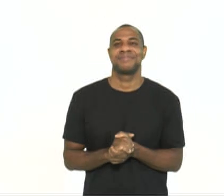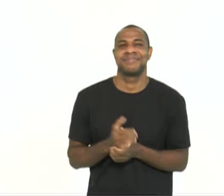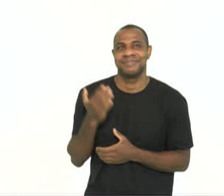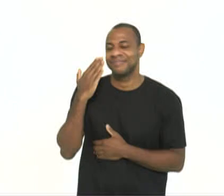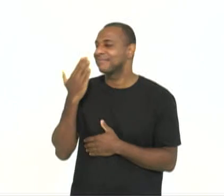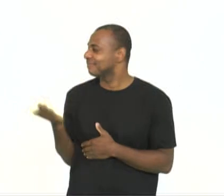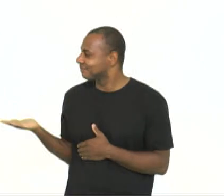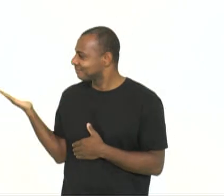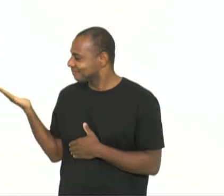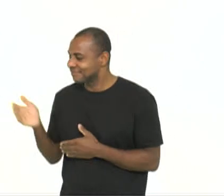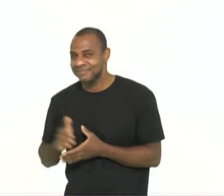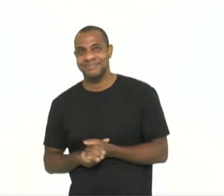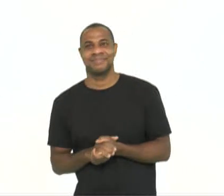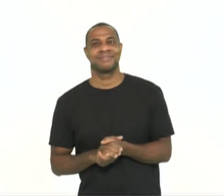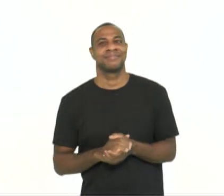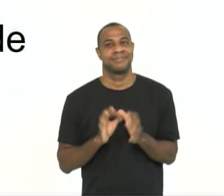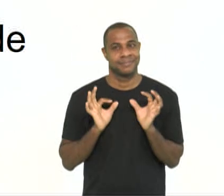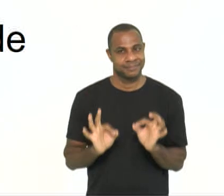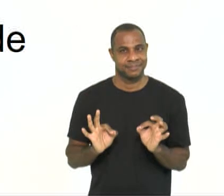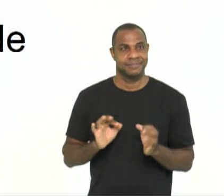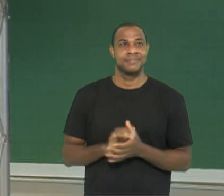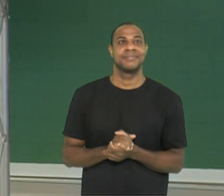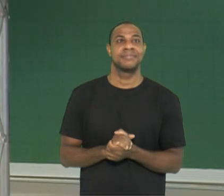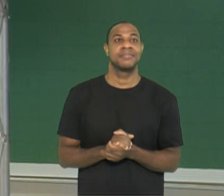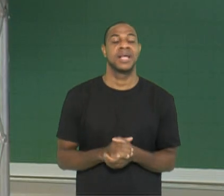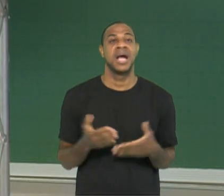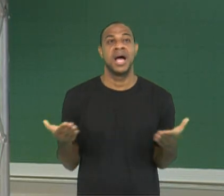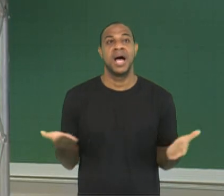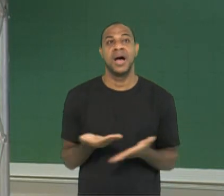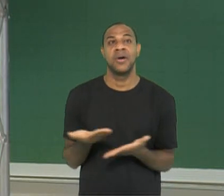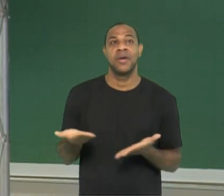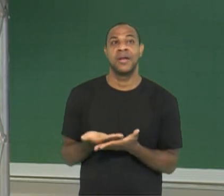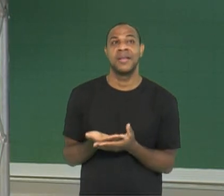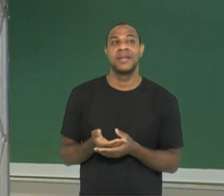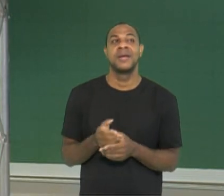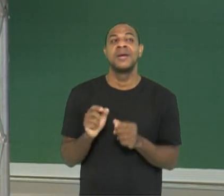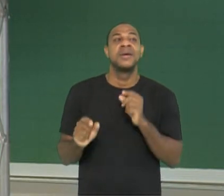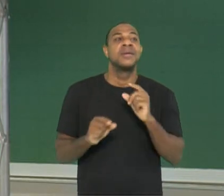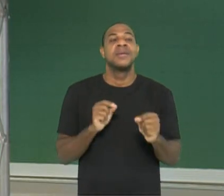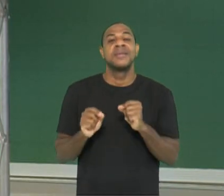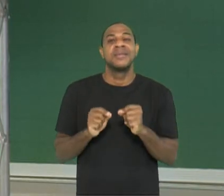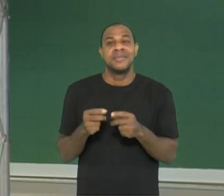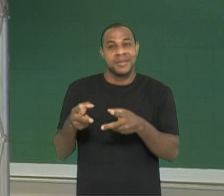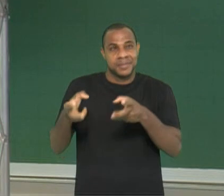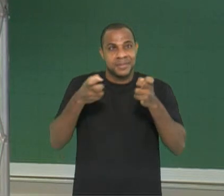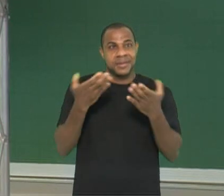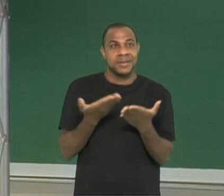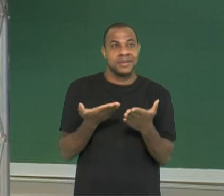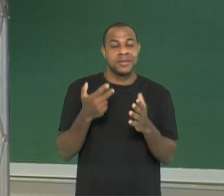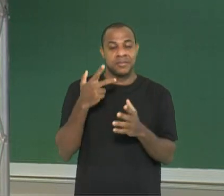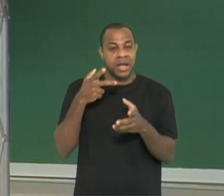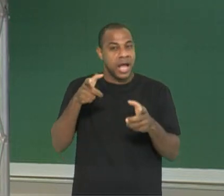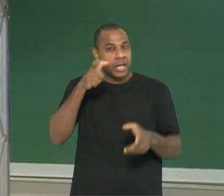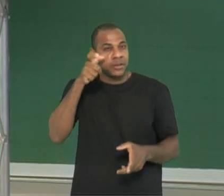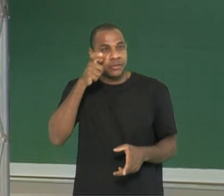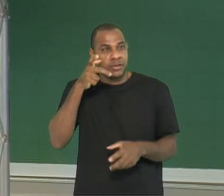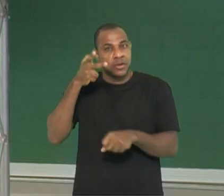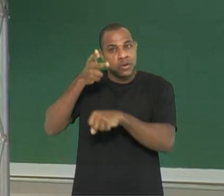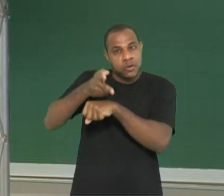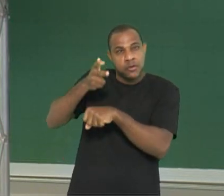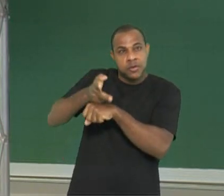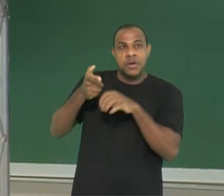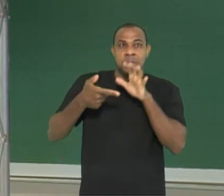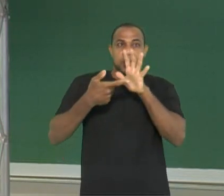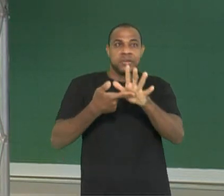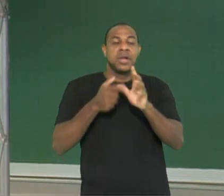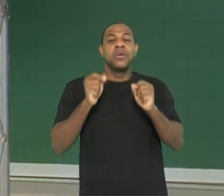rios cercados por um interflúvio. E agora, o que nós vamos fazer? Você vai assistir a um vídeo que